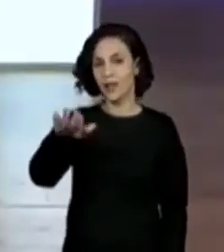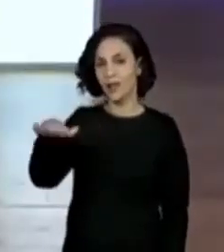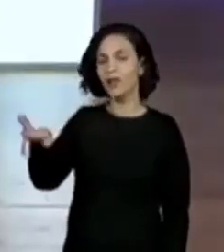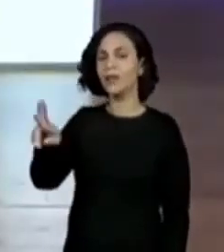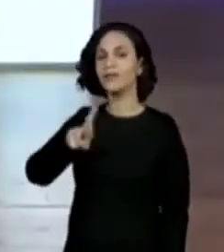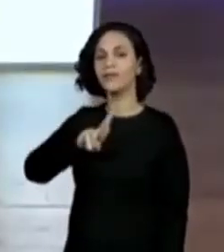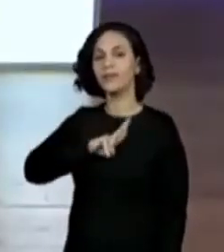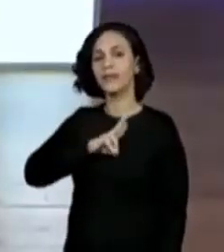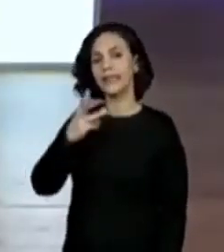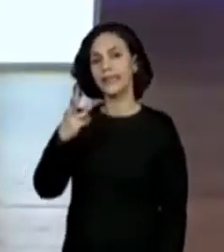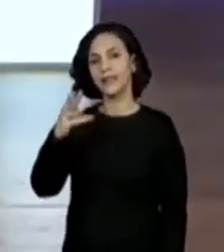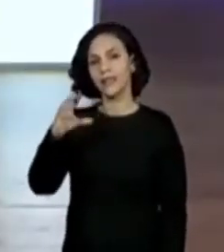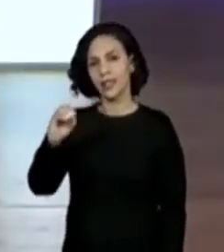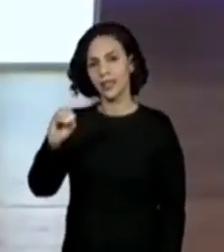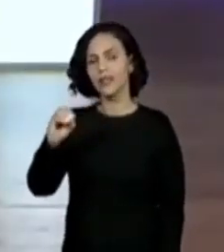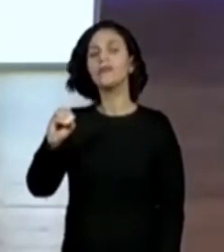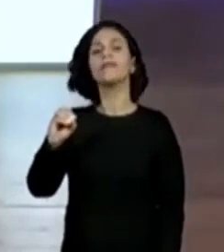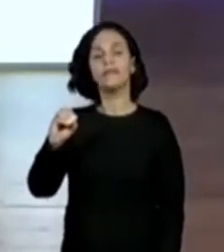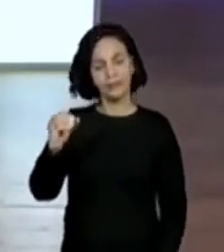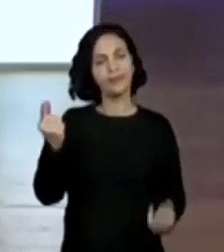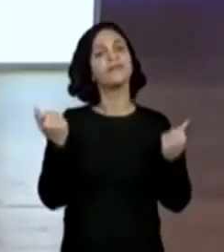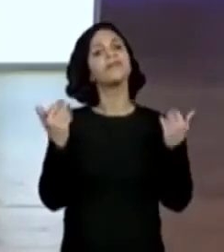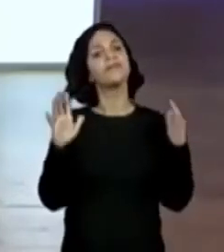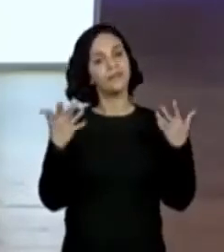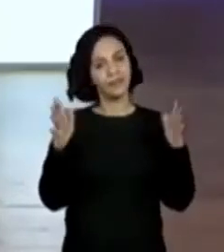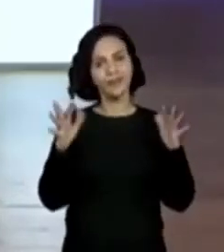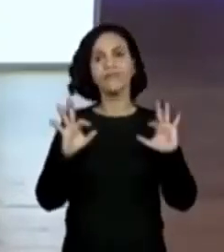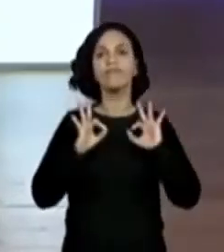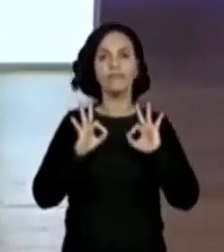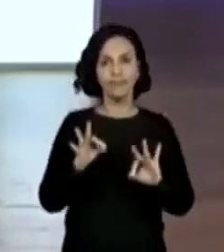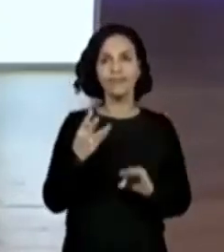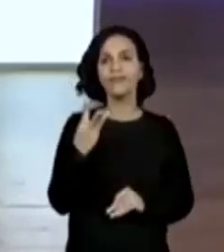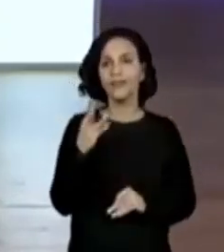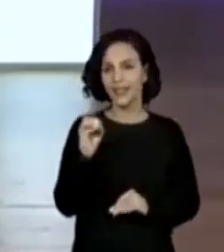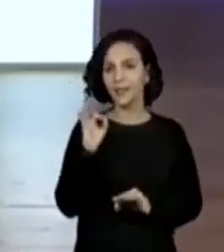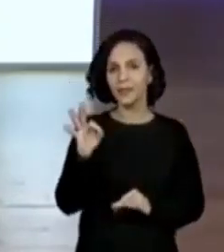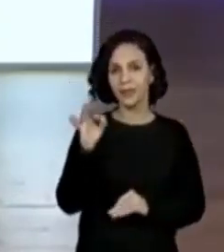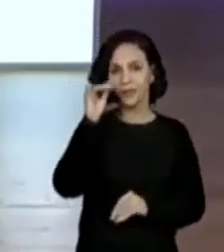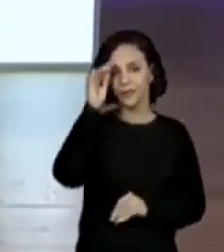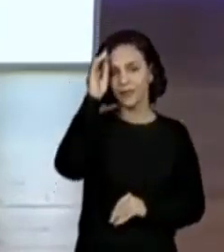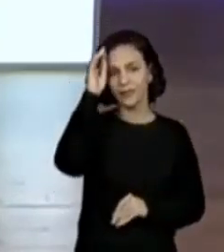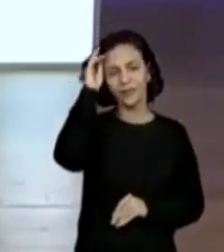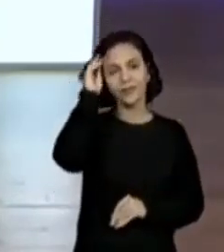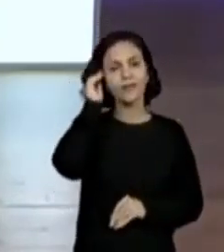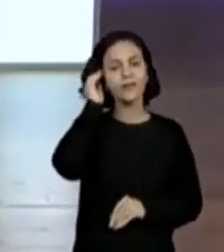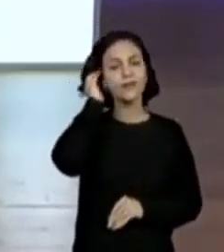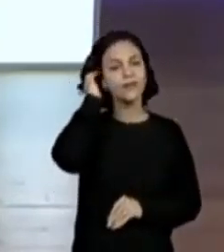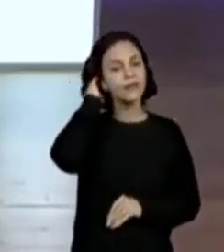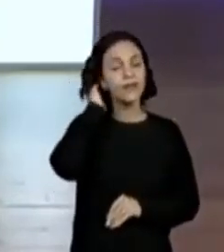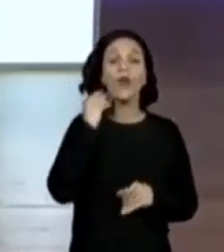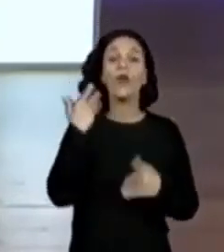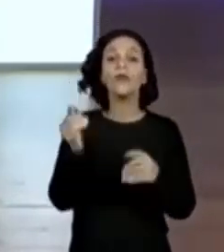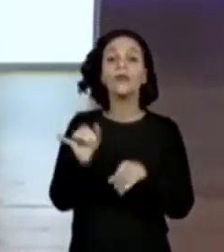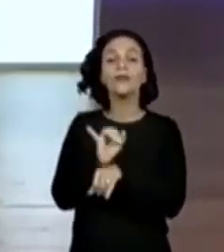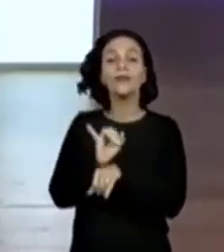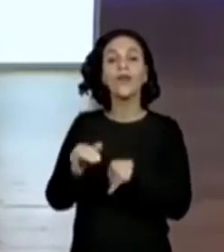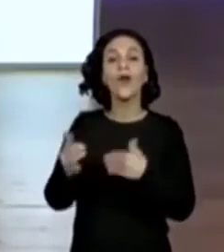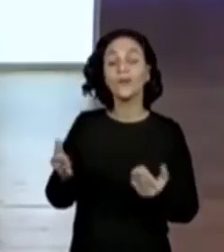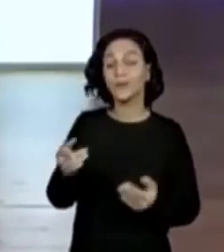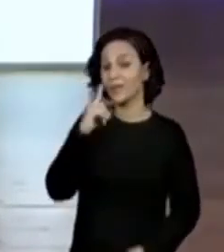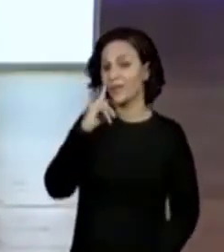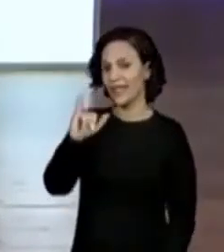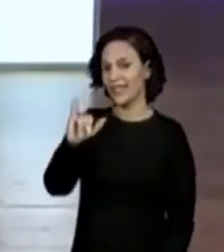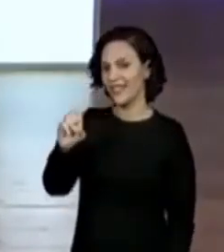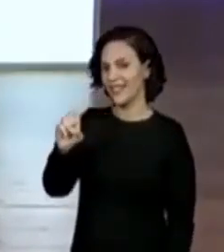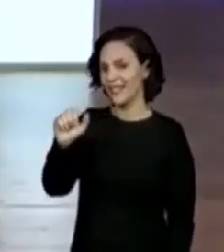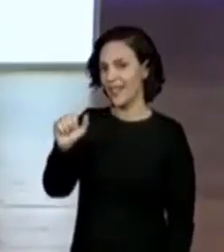responderam 30 maçãs. Muito bem. São 30 maçãs. Mas quais foram as estratégias? Ó, a Isabela, o Matheus, Pedro e